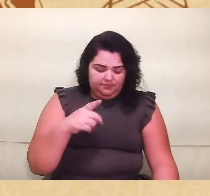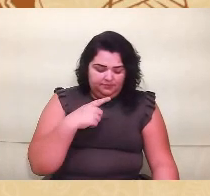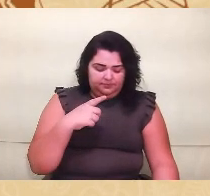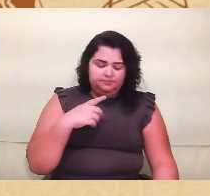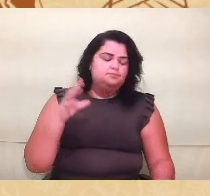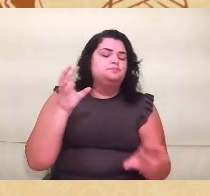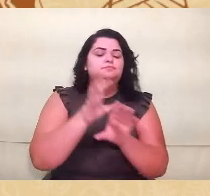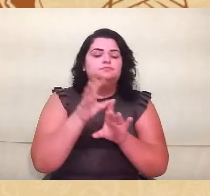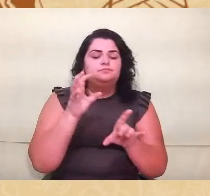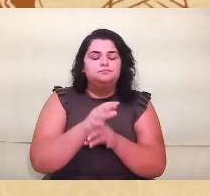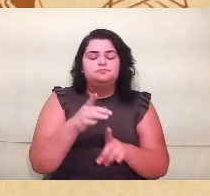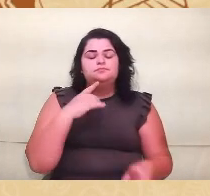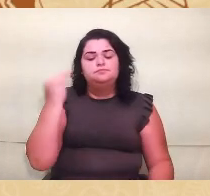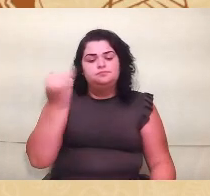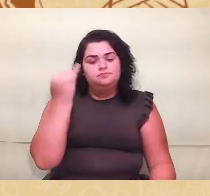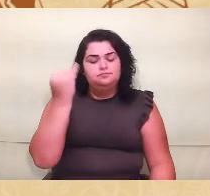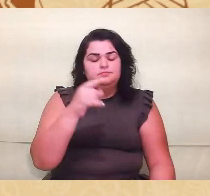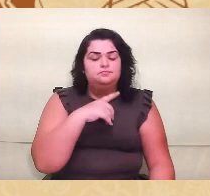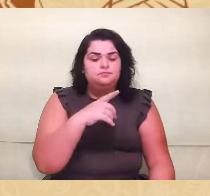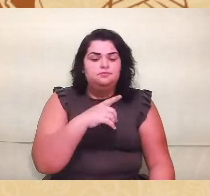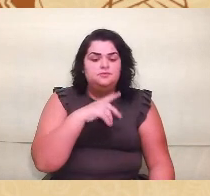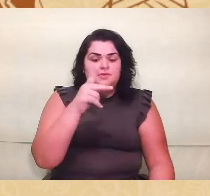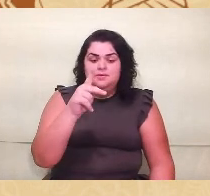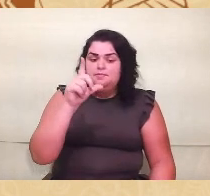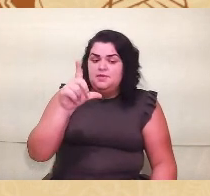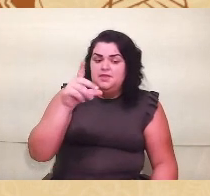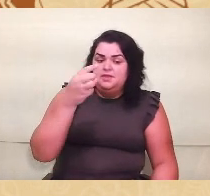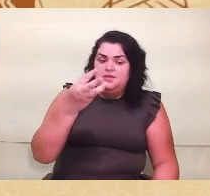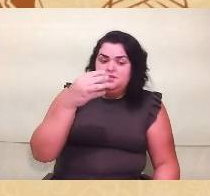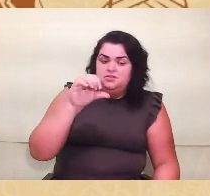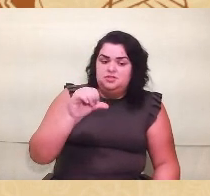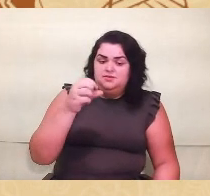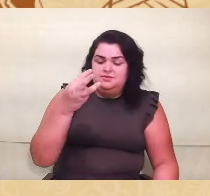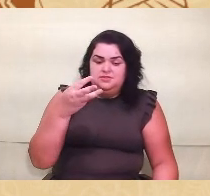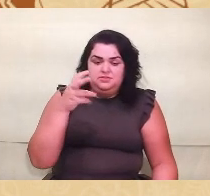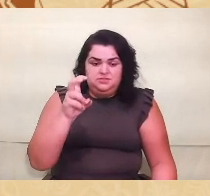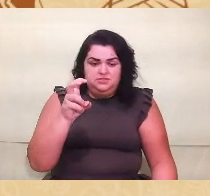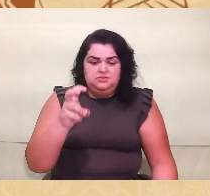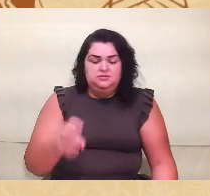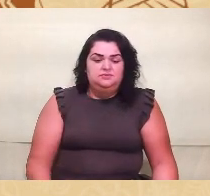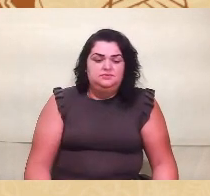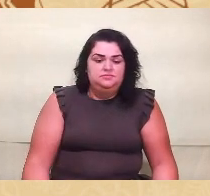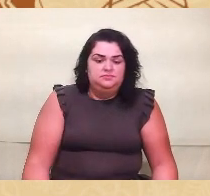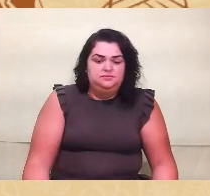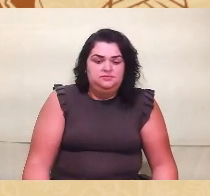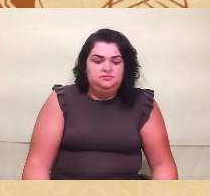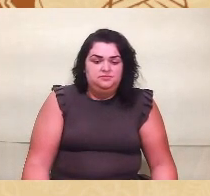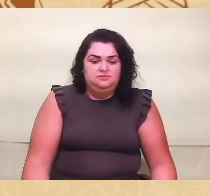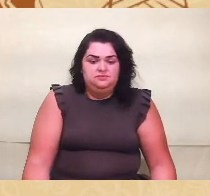manifestações que a gente tem feito com a PL 3935, que, com a lei, né,